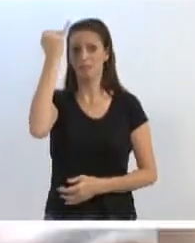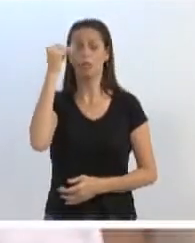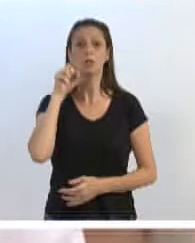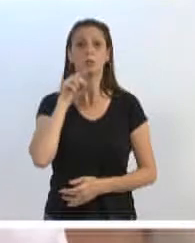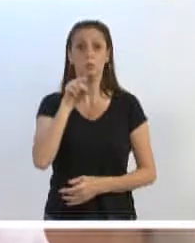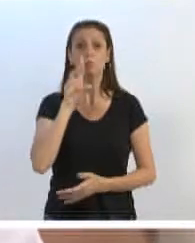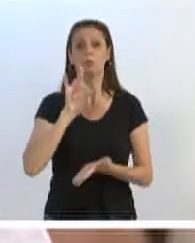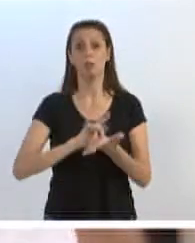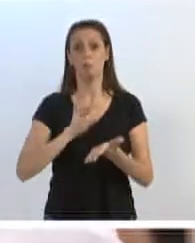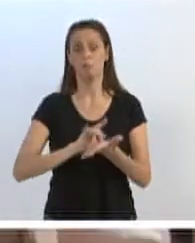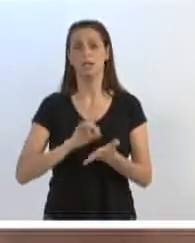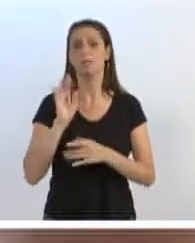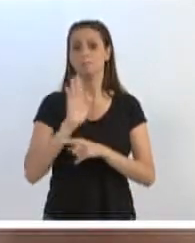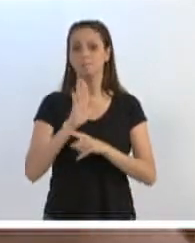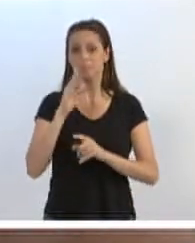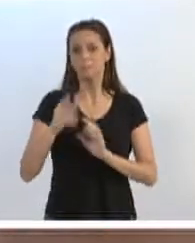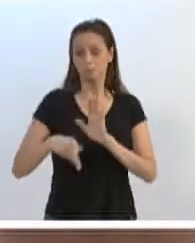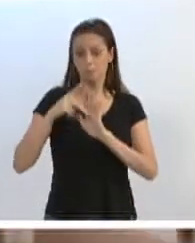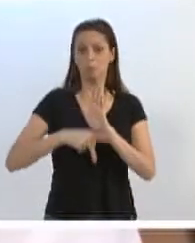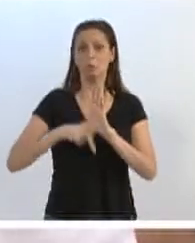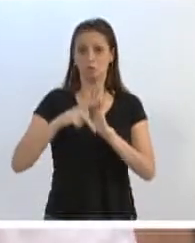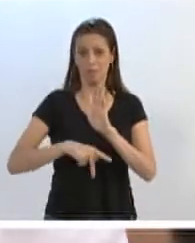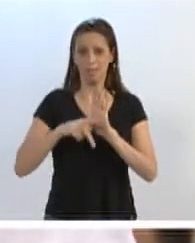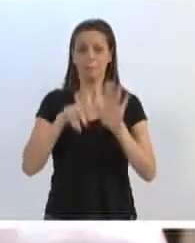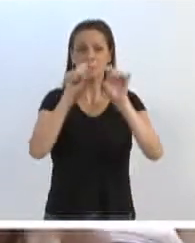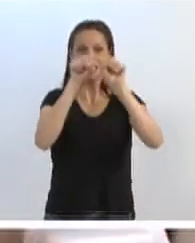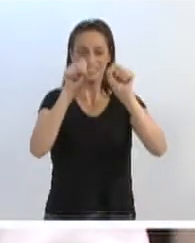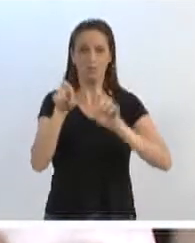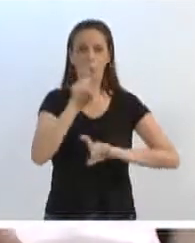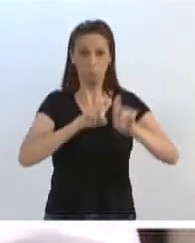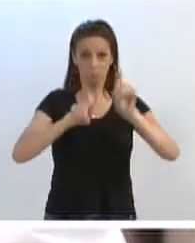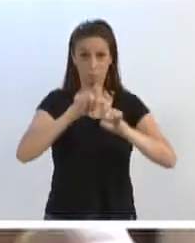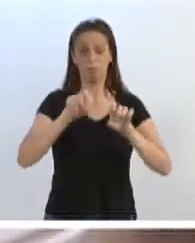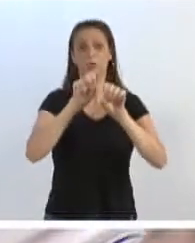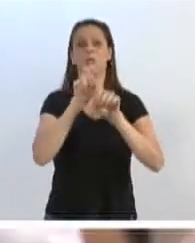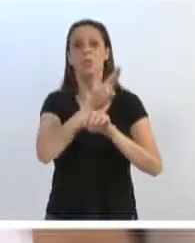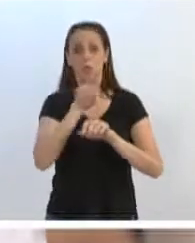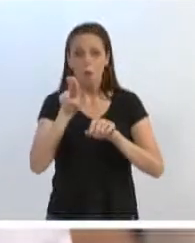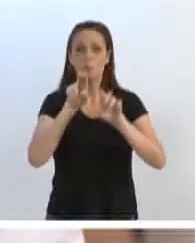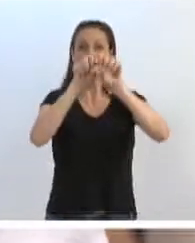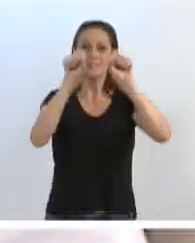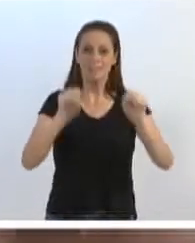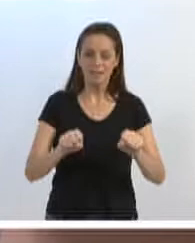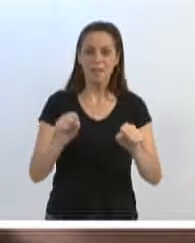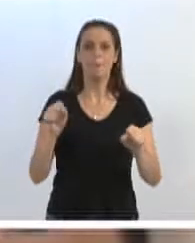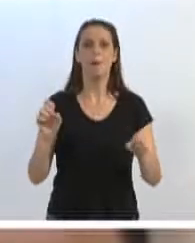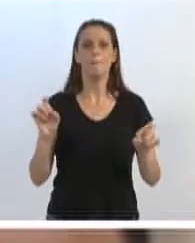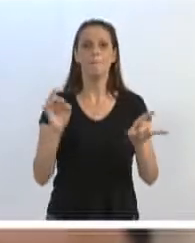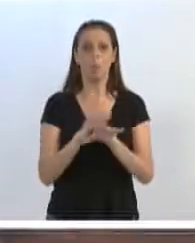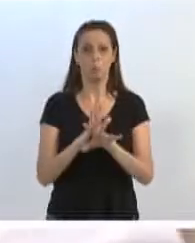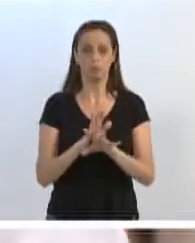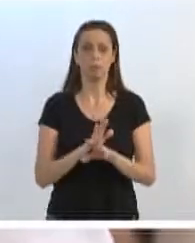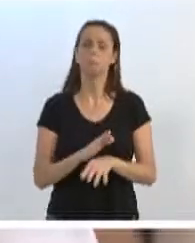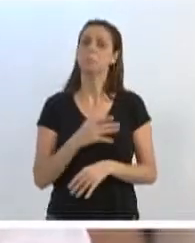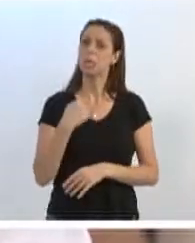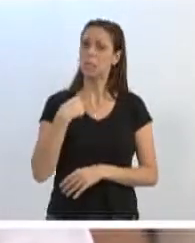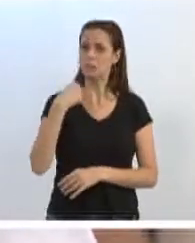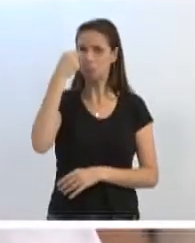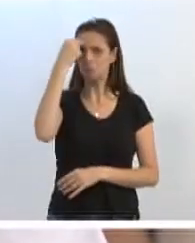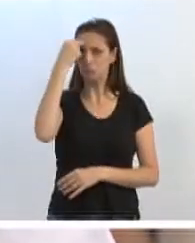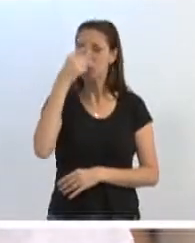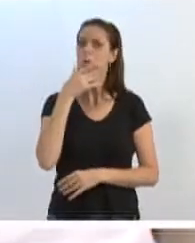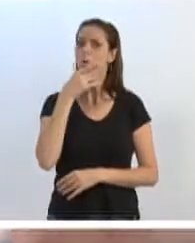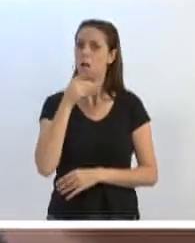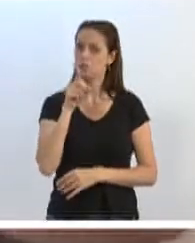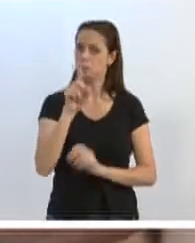deste projecto desse pronto de sistema que hoje está sendo premiado na fala do brasil acho até que o senhor detido junto com o